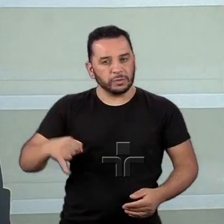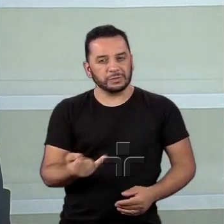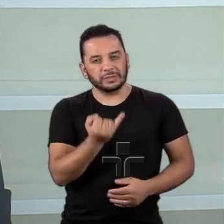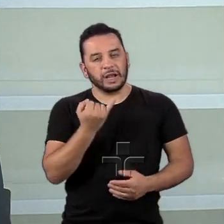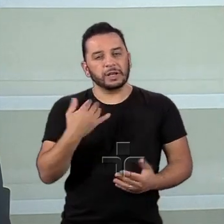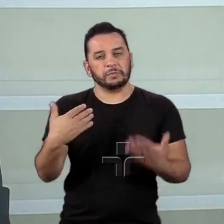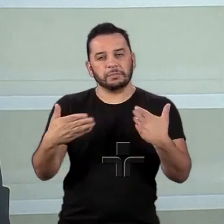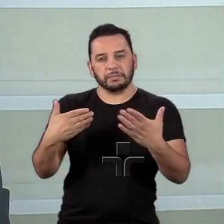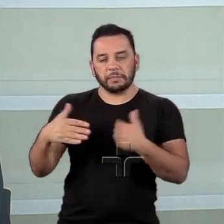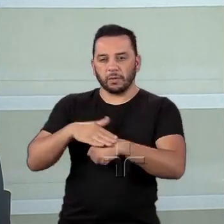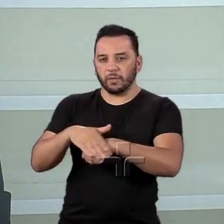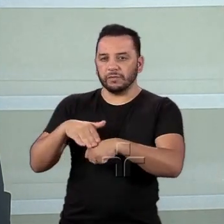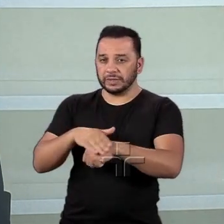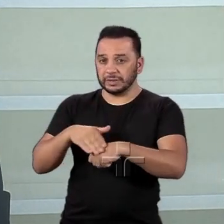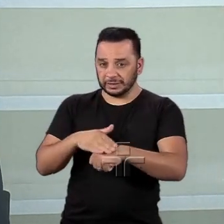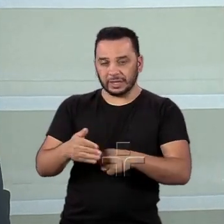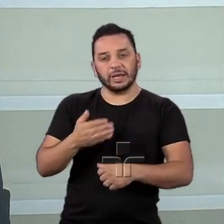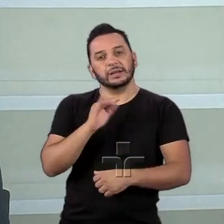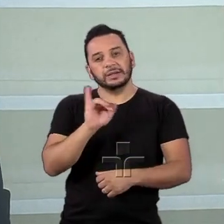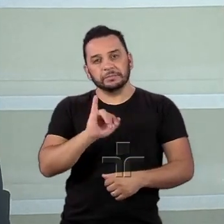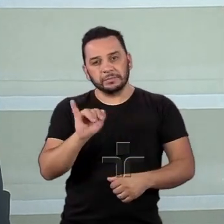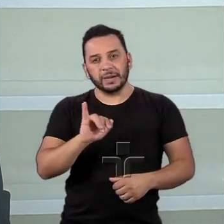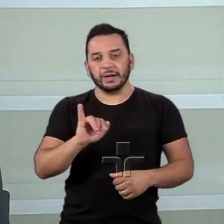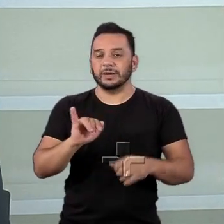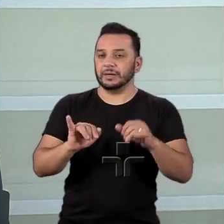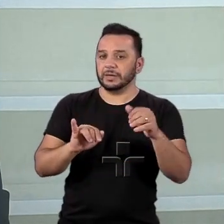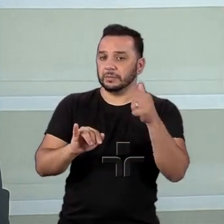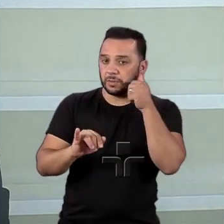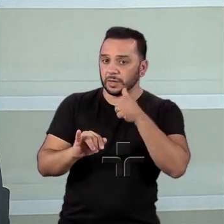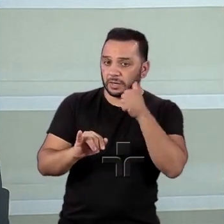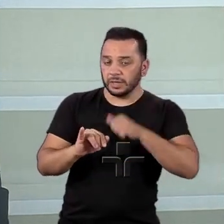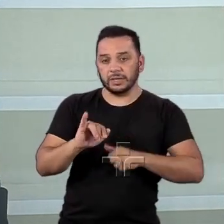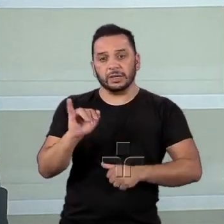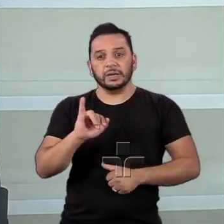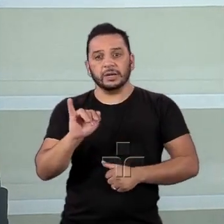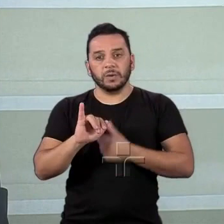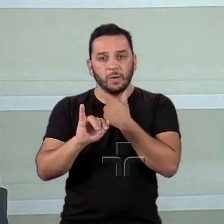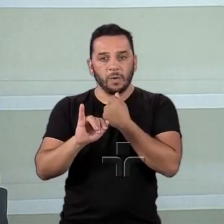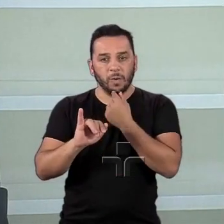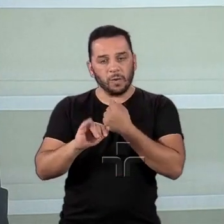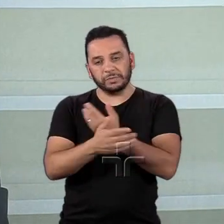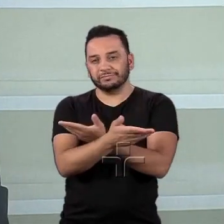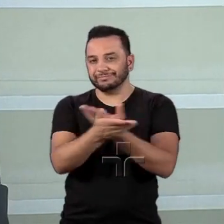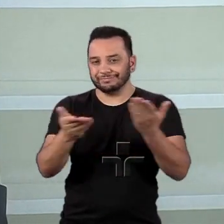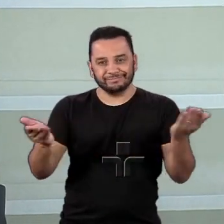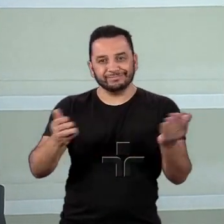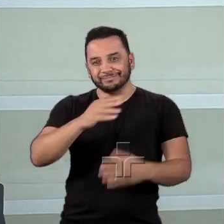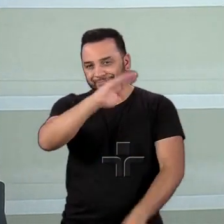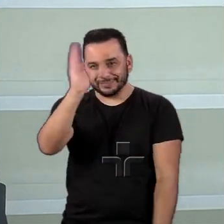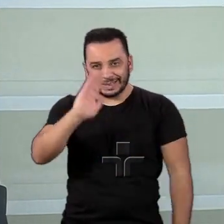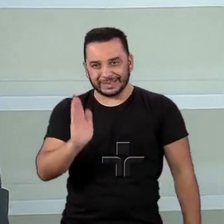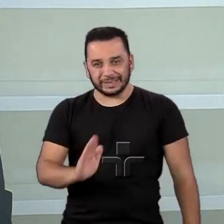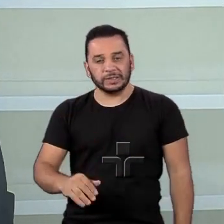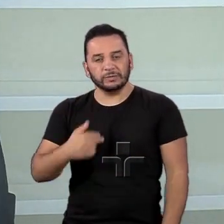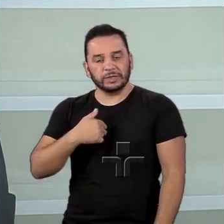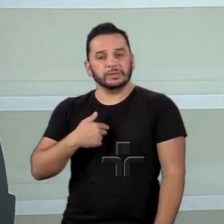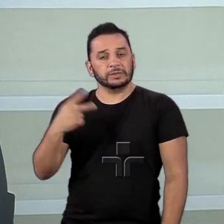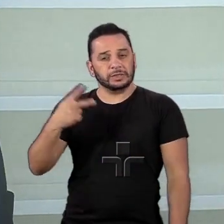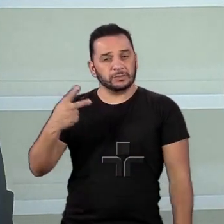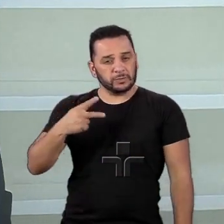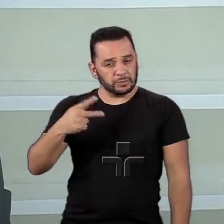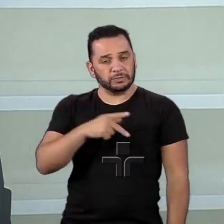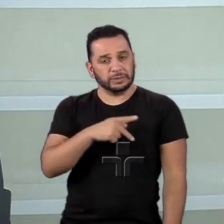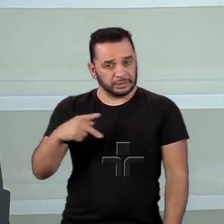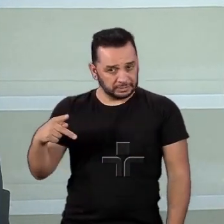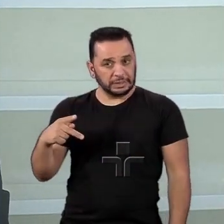nossos eleitores, irmãos e irmãs do nosso grande Brasil. Quero dizer que serei uma vice que jamais aceitaria o